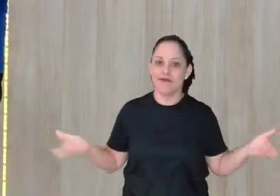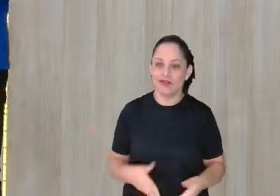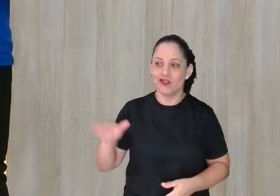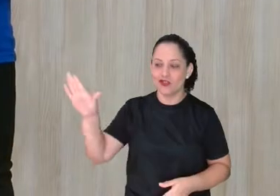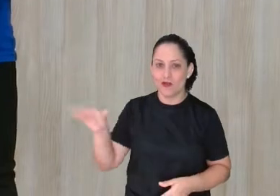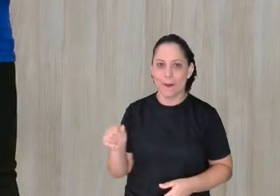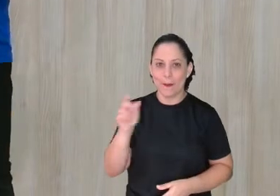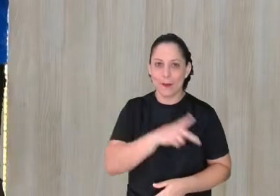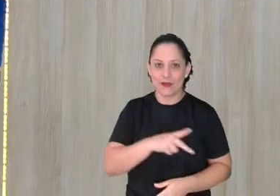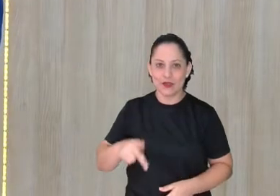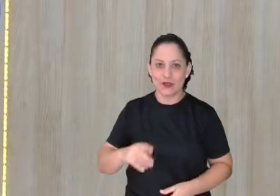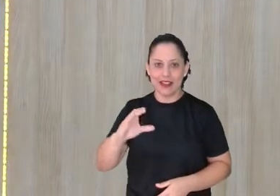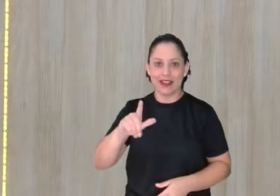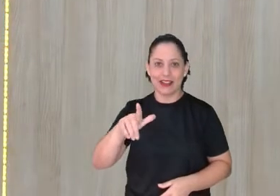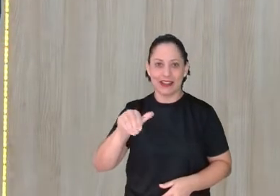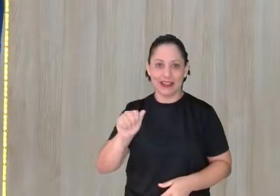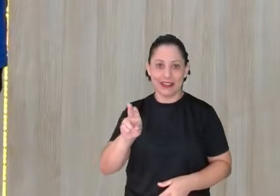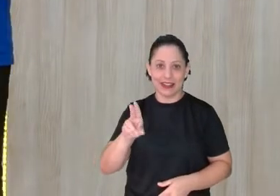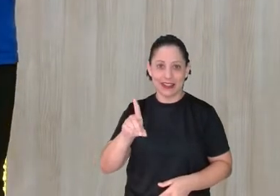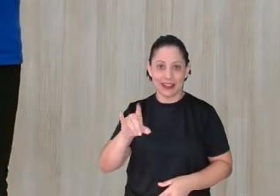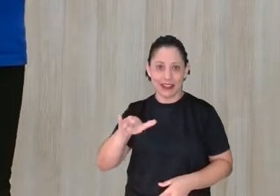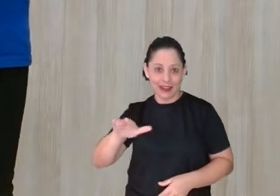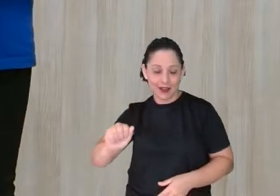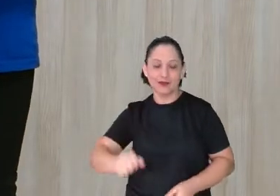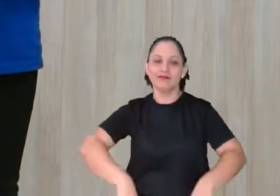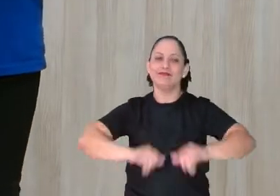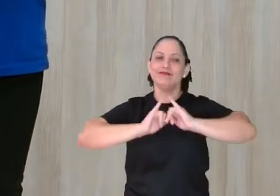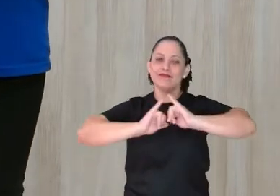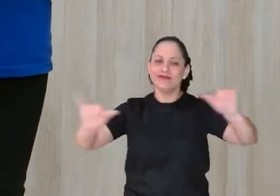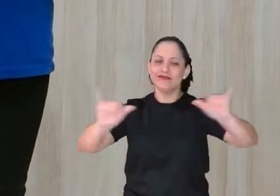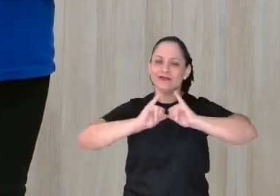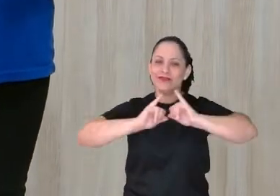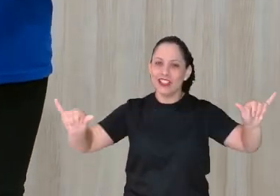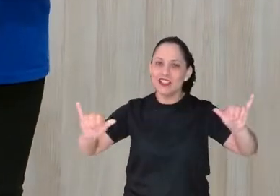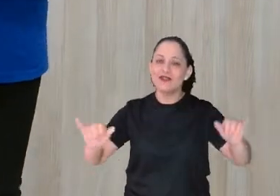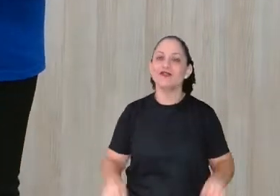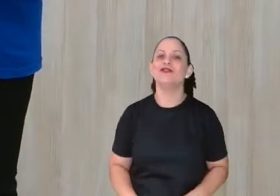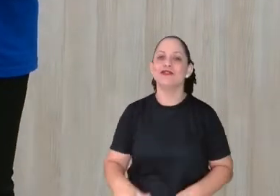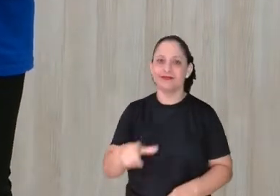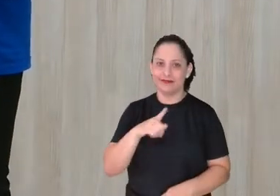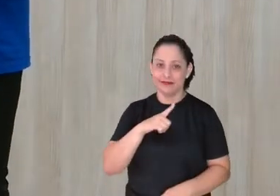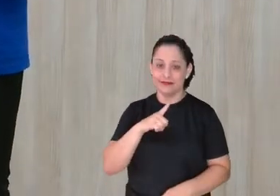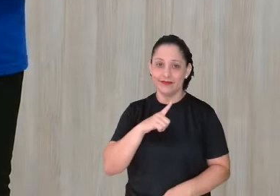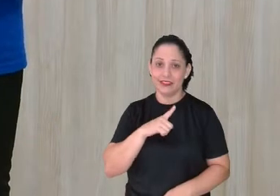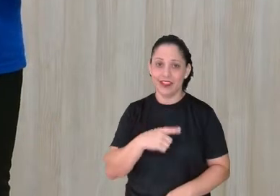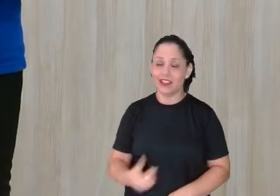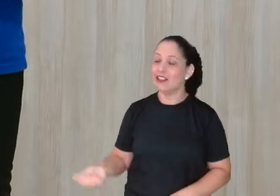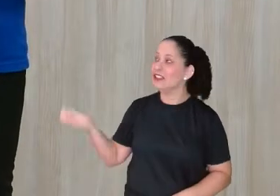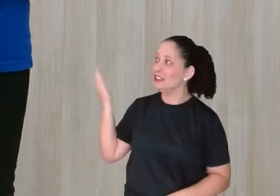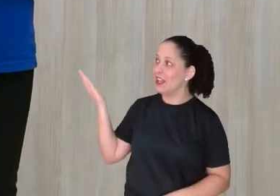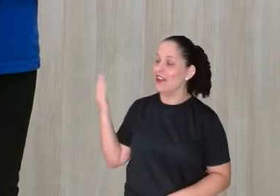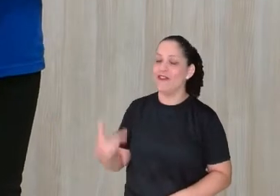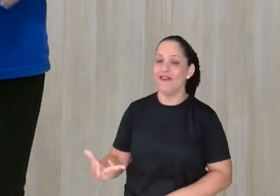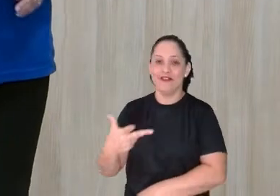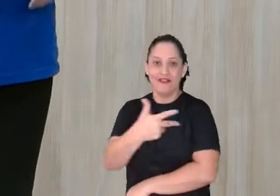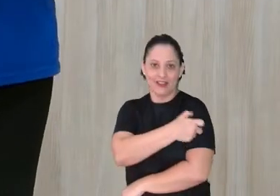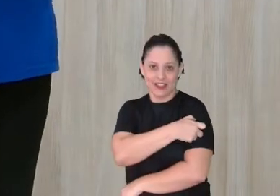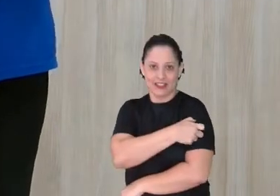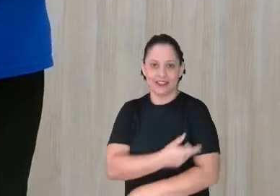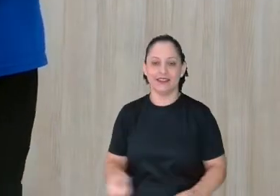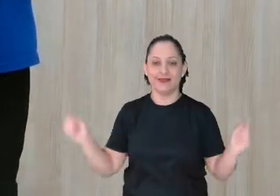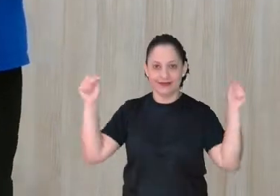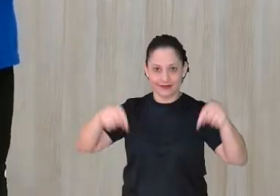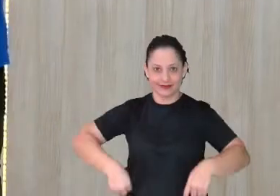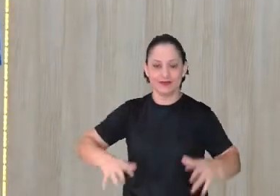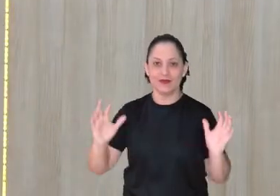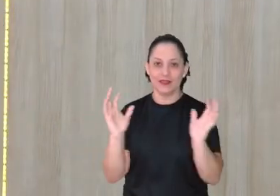Cláudia para ela conversar com vocês, para dar alguns avisos, alguns informes a respeito da vacina na nossa cidade. Não é